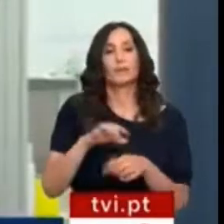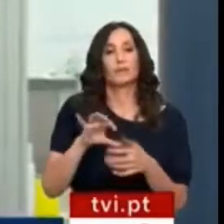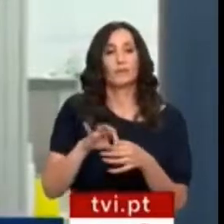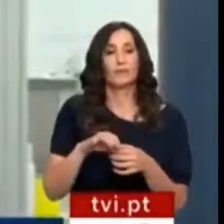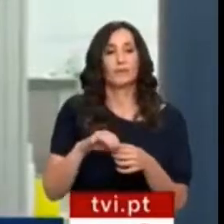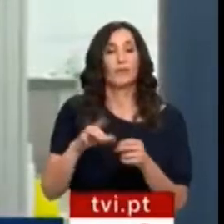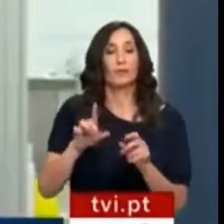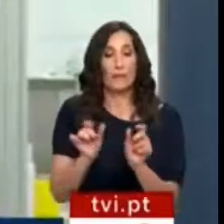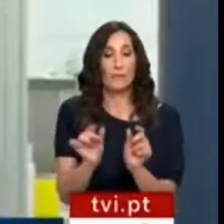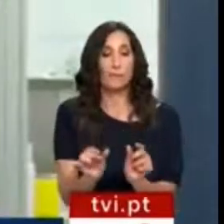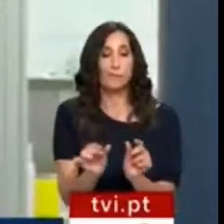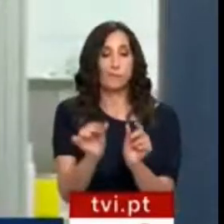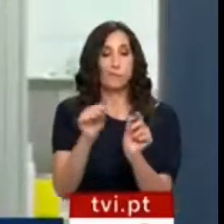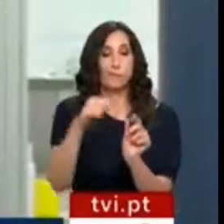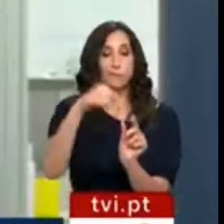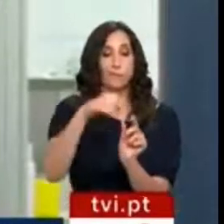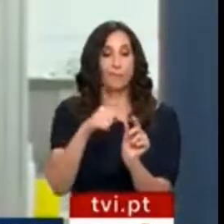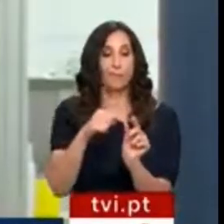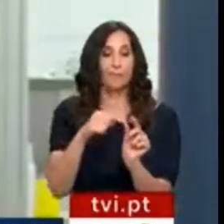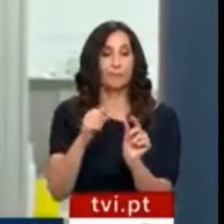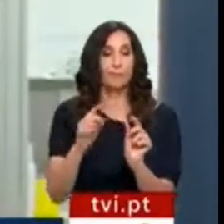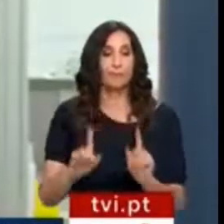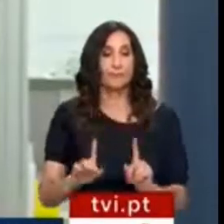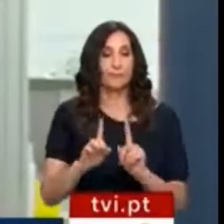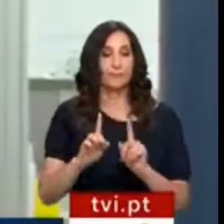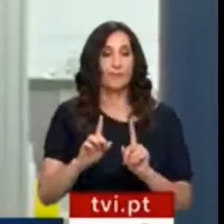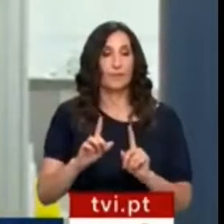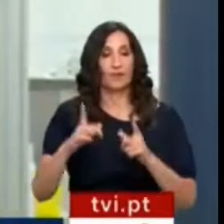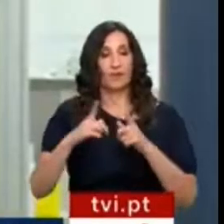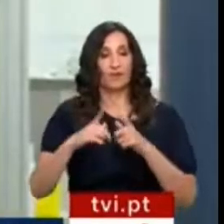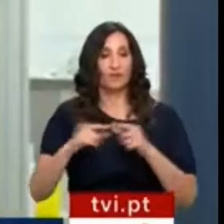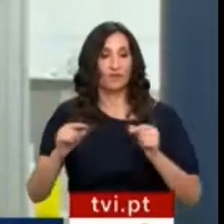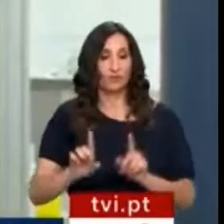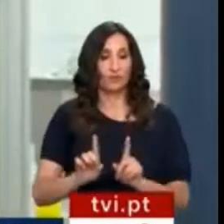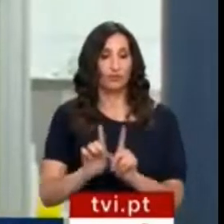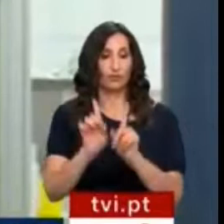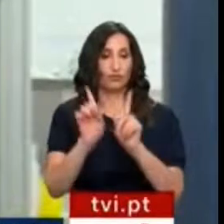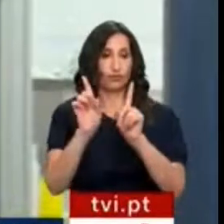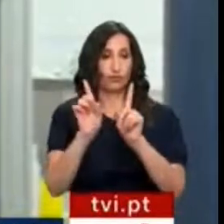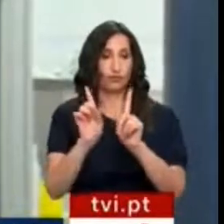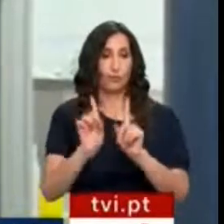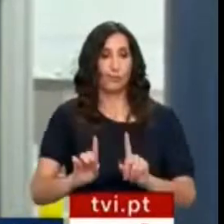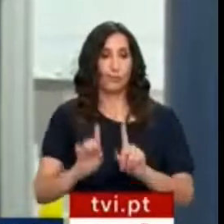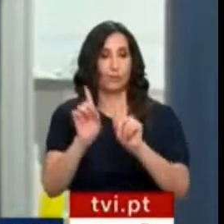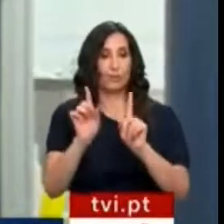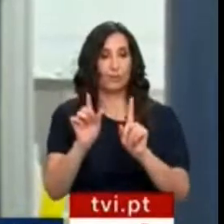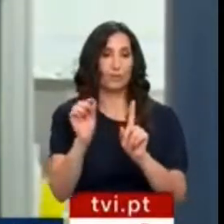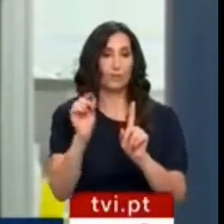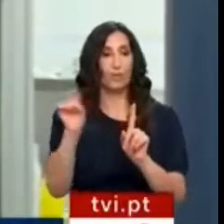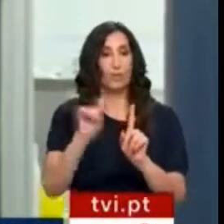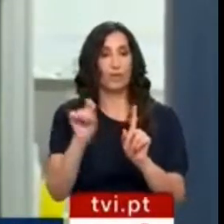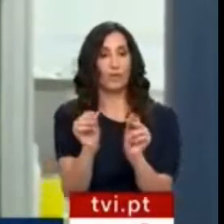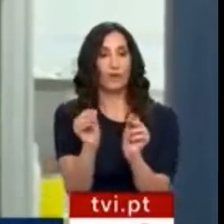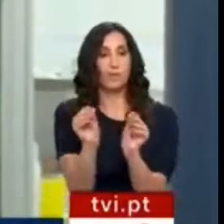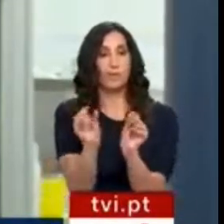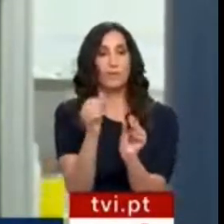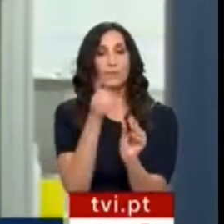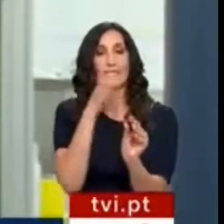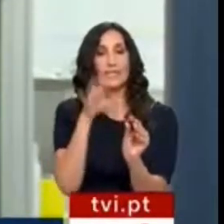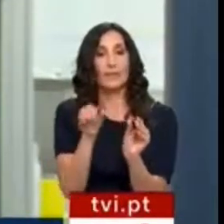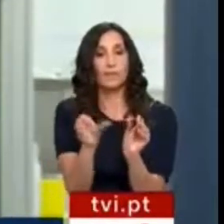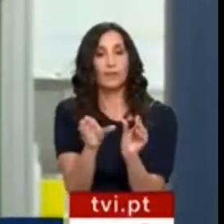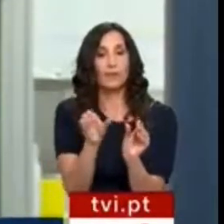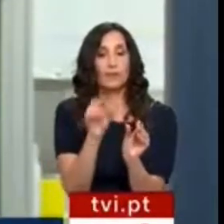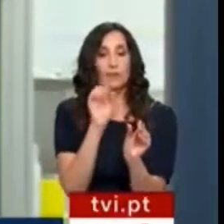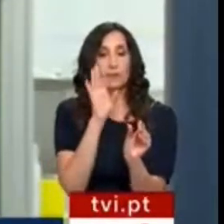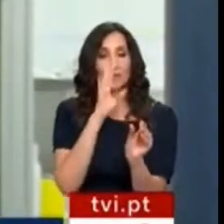endométrio. O endométrio é aquele forro, aquela mucosa que reveste o interior do útero, que todos os meses fica mais espessa para receber uma